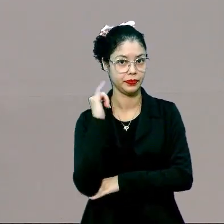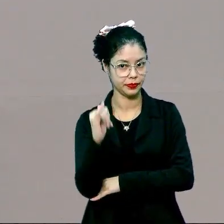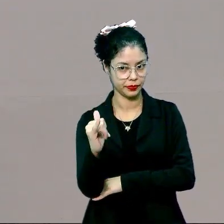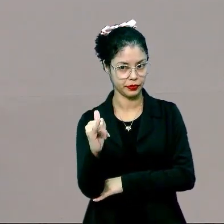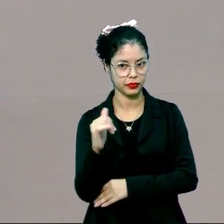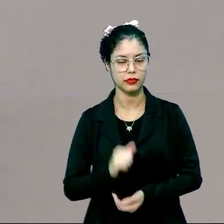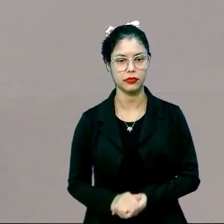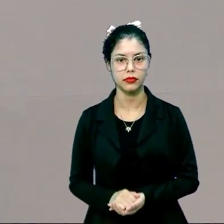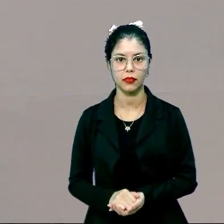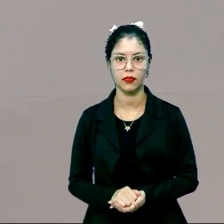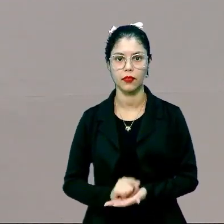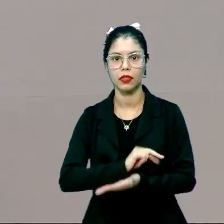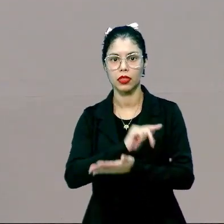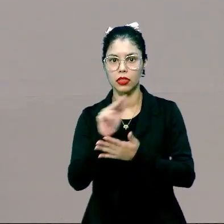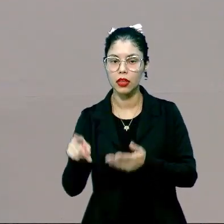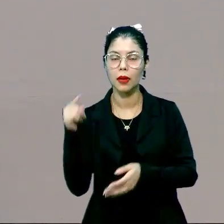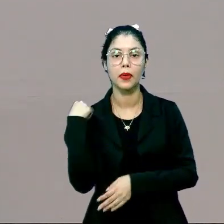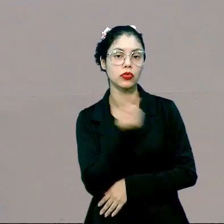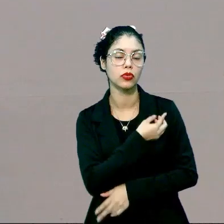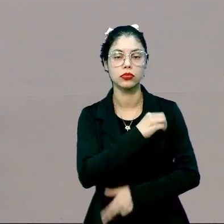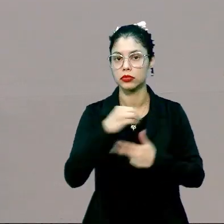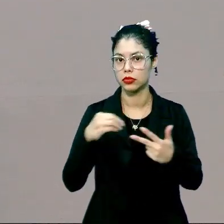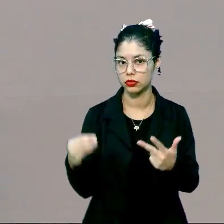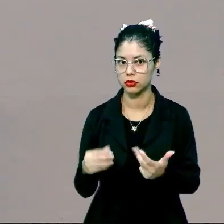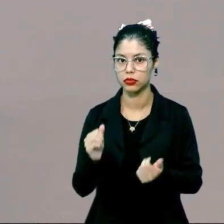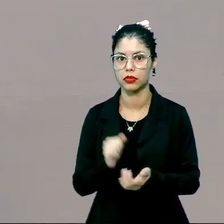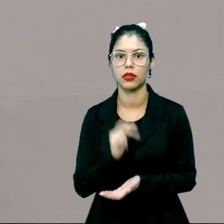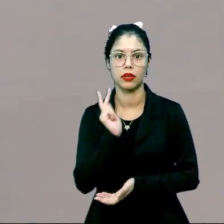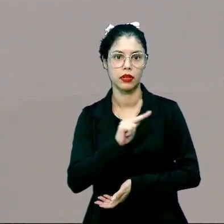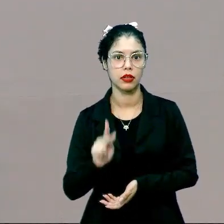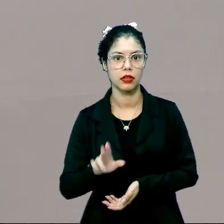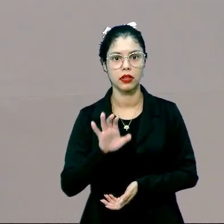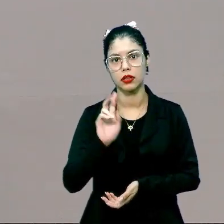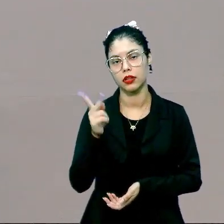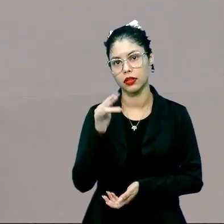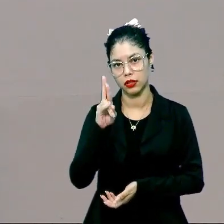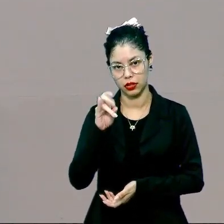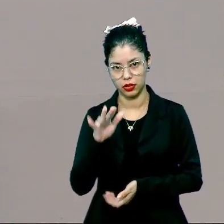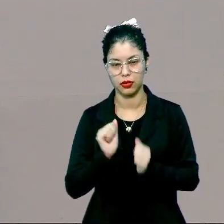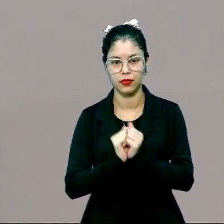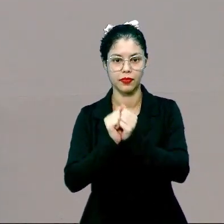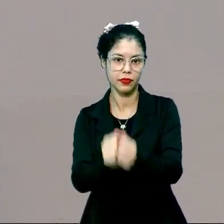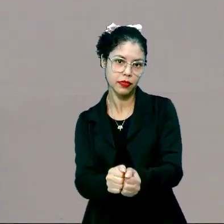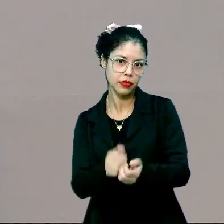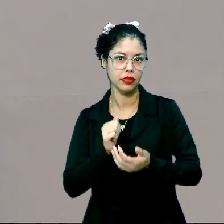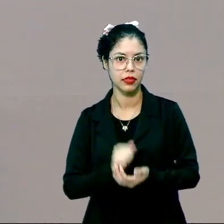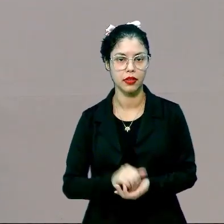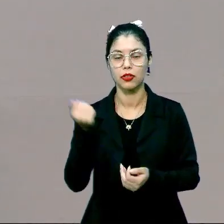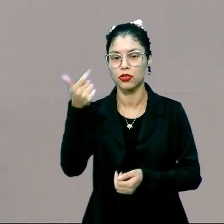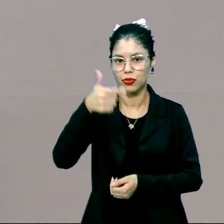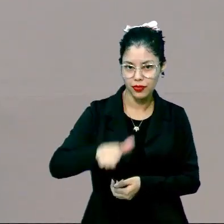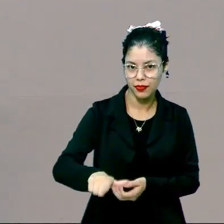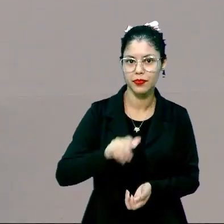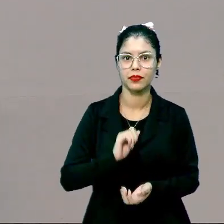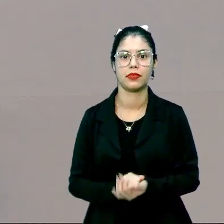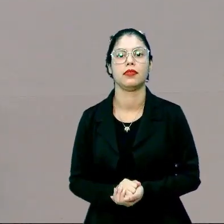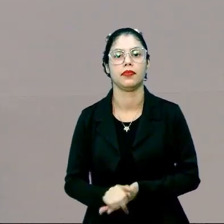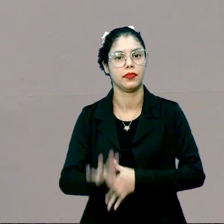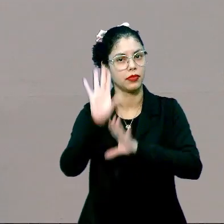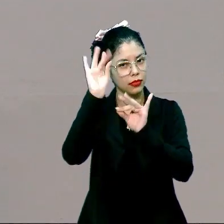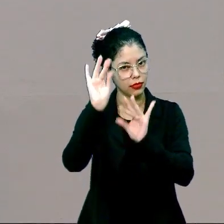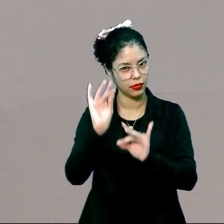energia, revisar esse assunto para o nosso Enem. Eu sou o professor Hélio, vou estar com vocês acompanhando novamente, e